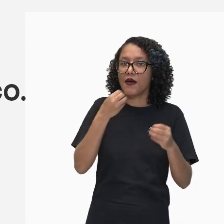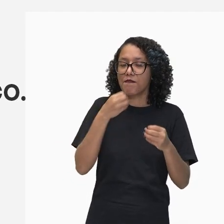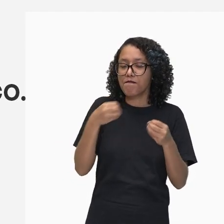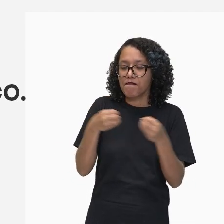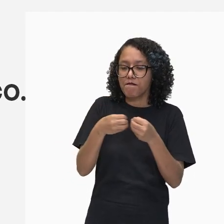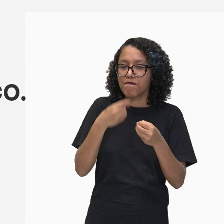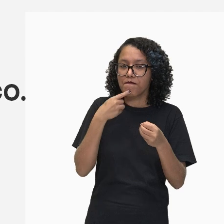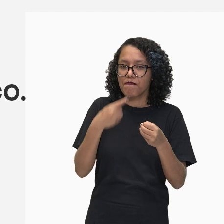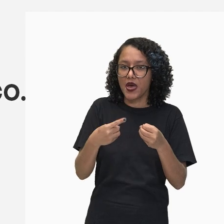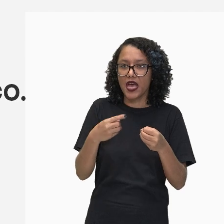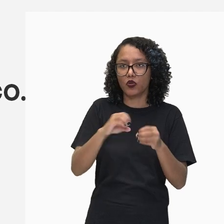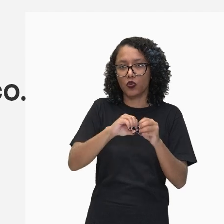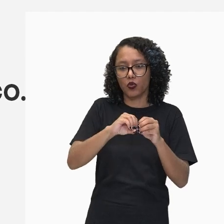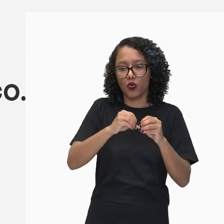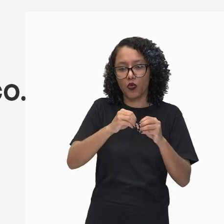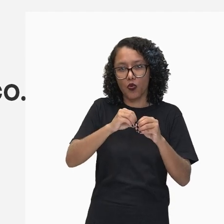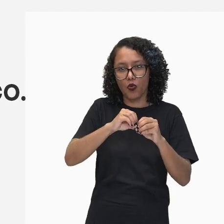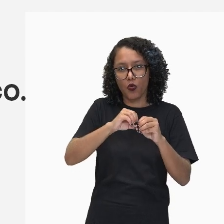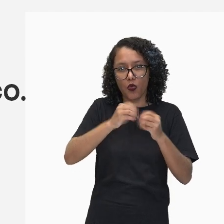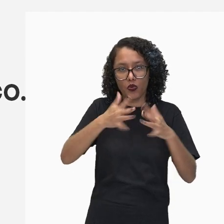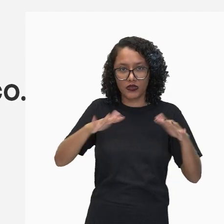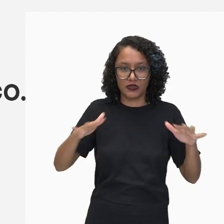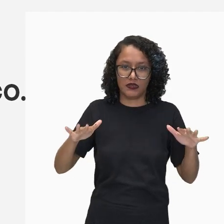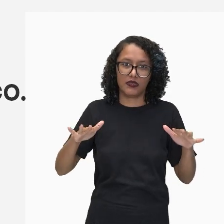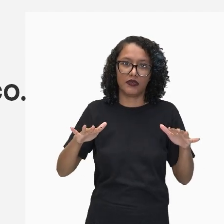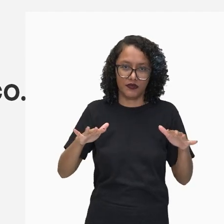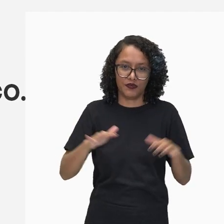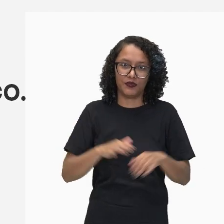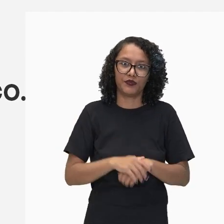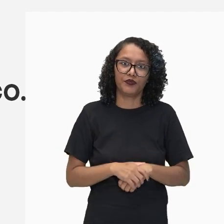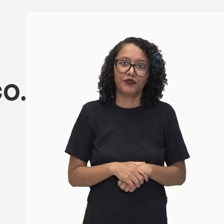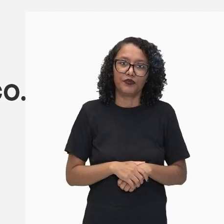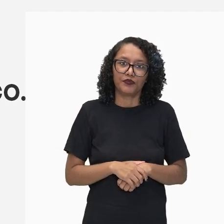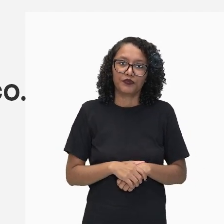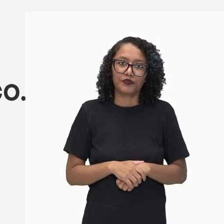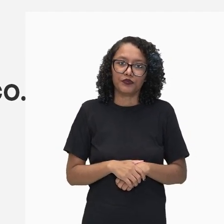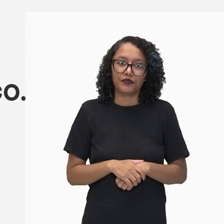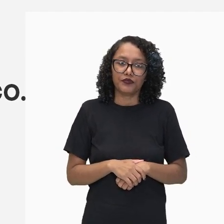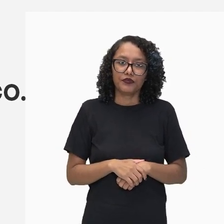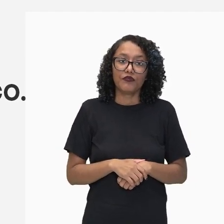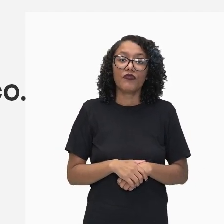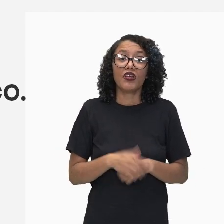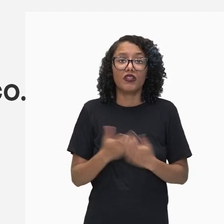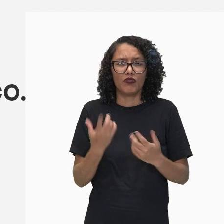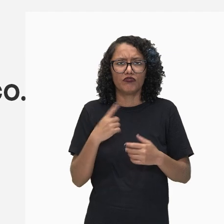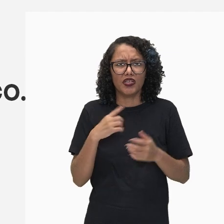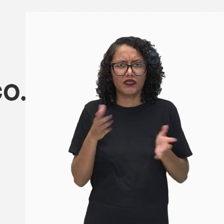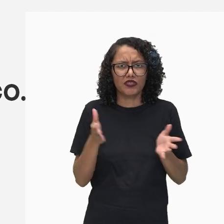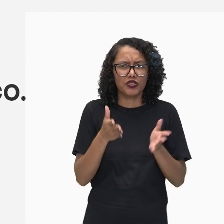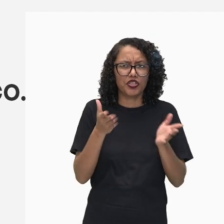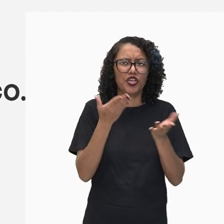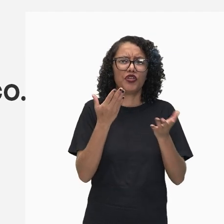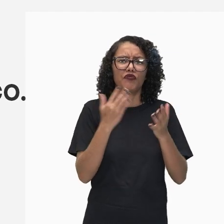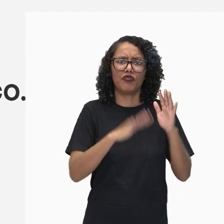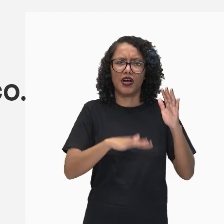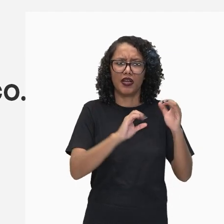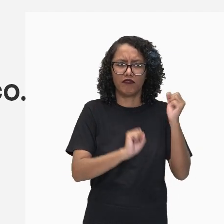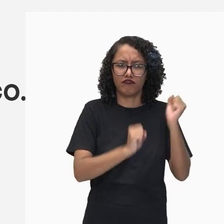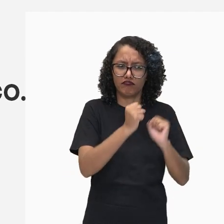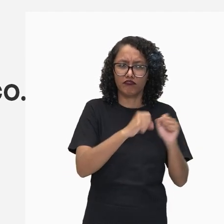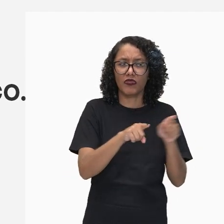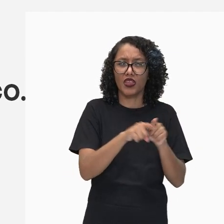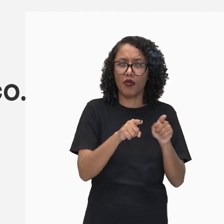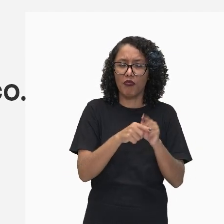a se desenvolverem. Então, esforço governamental com incentivo à industrialização, bons projetos, né, de curto, médio e